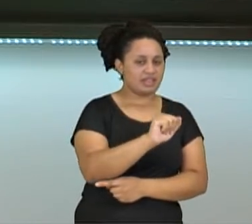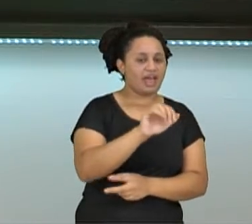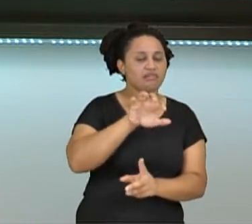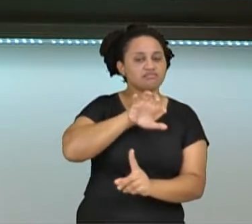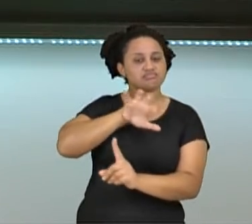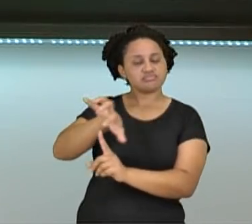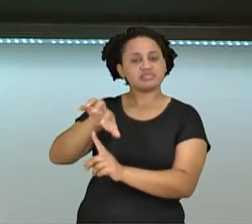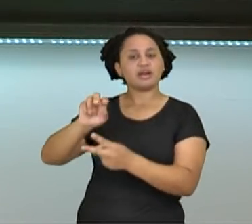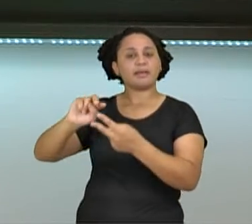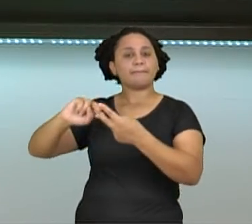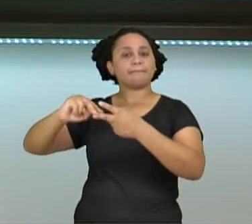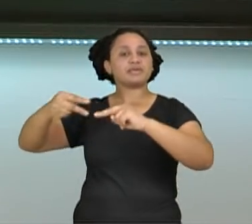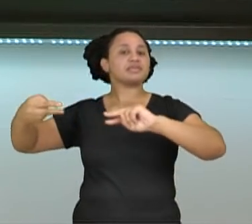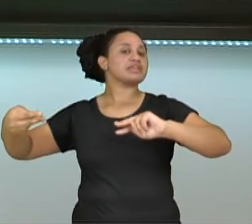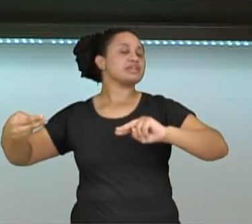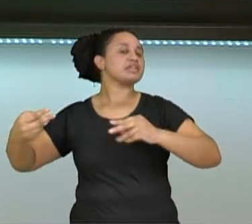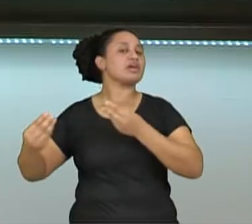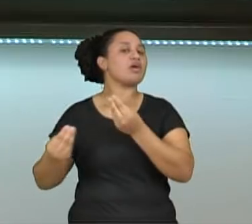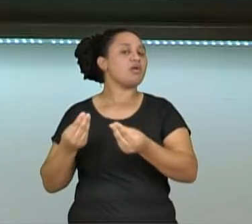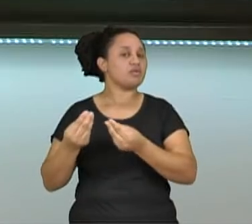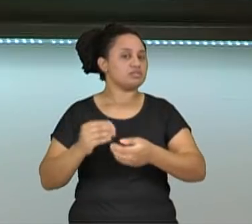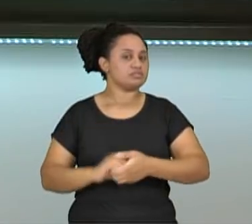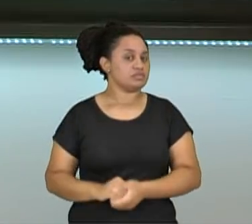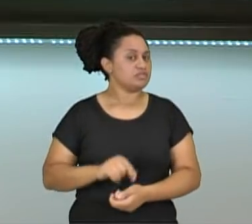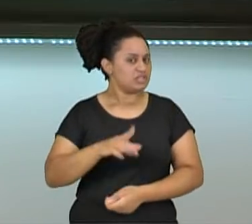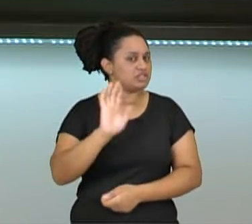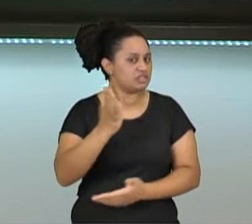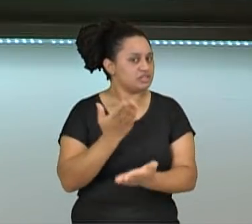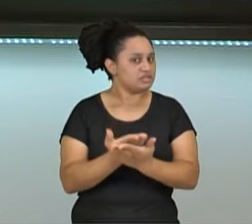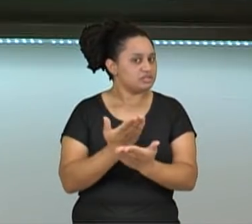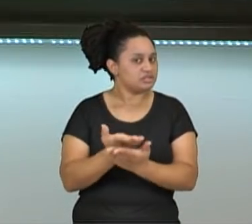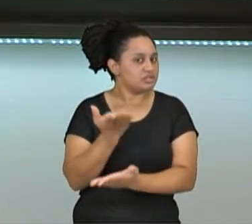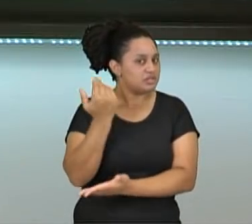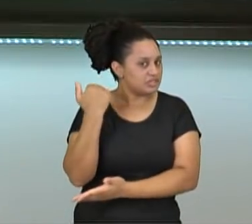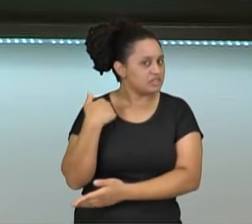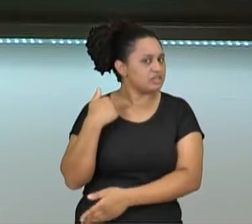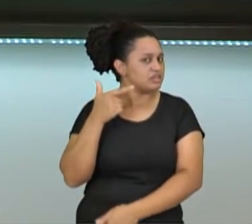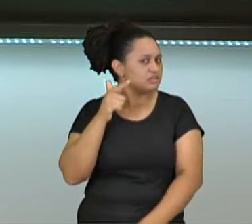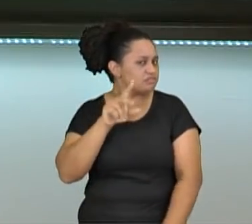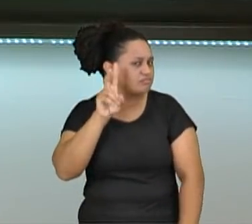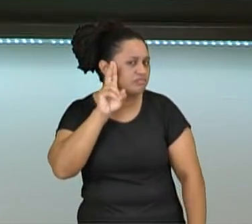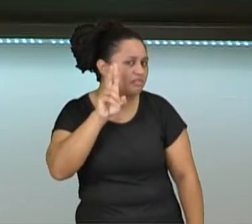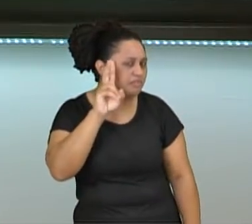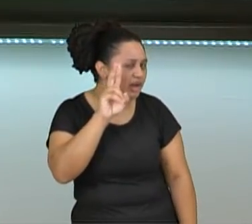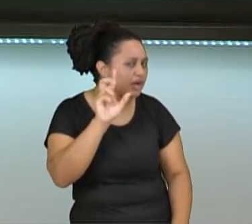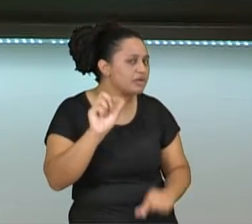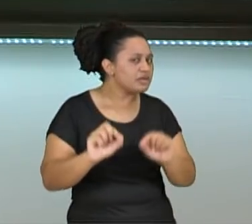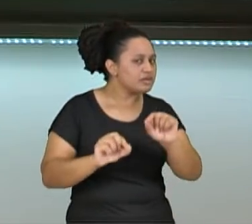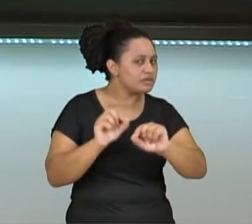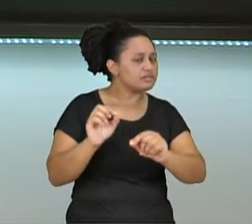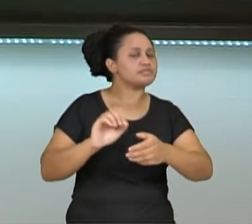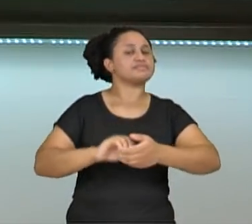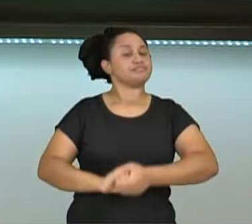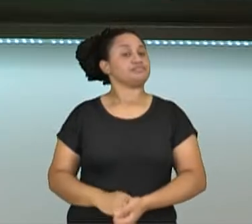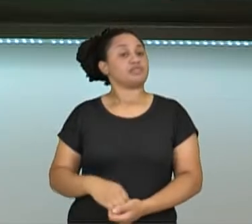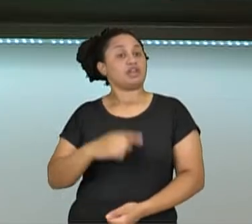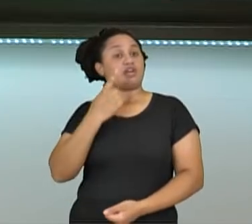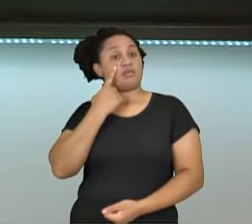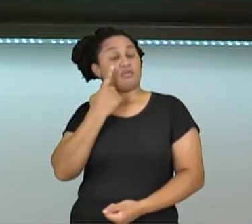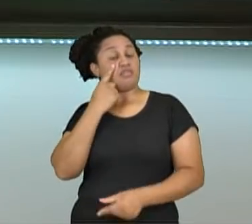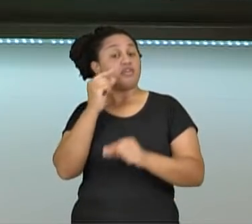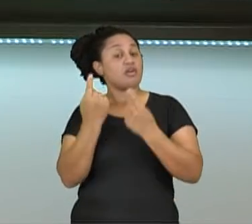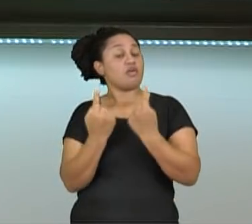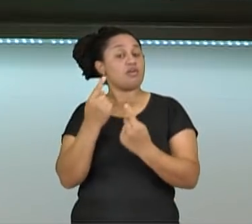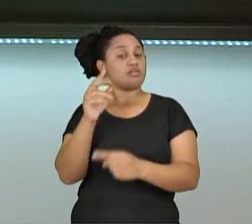corpo? Isso você já estudou nas séries anteriores. Consegue relembrar o que é? Então vamos lá para a resposta. Tenho certeza